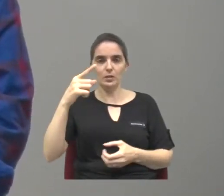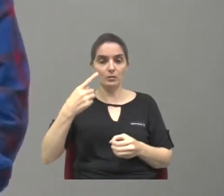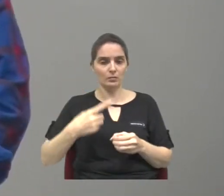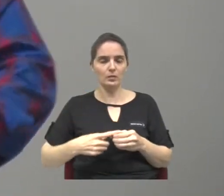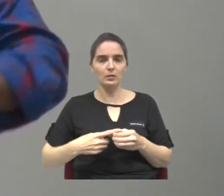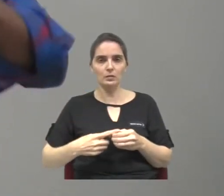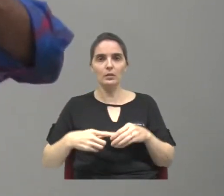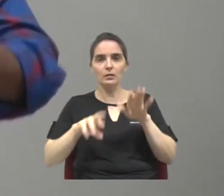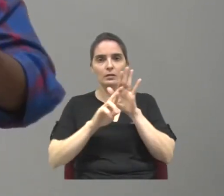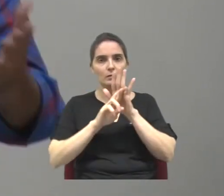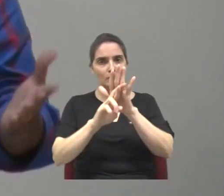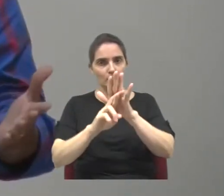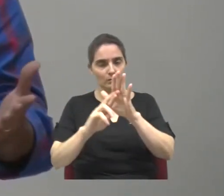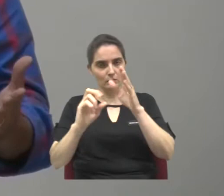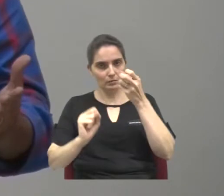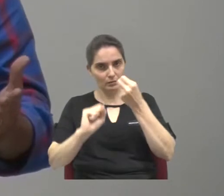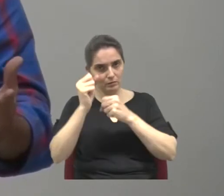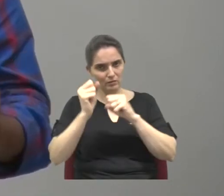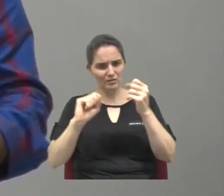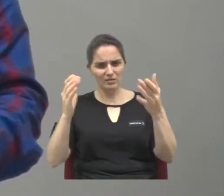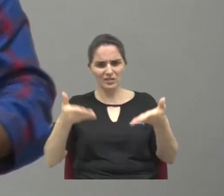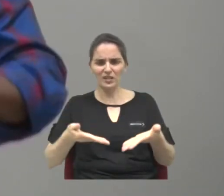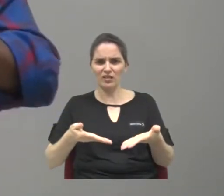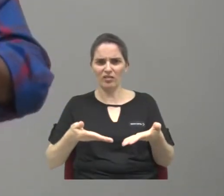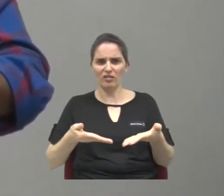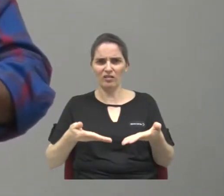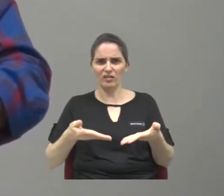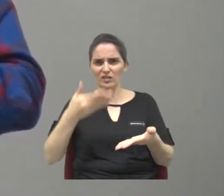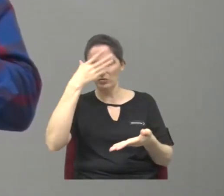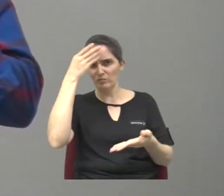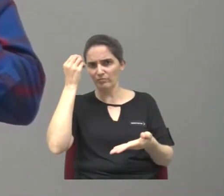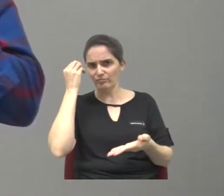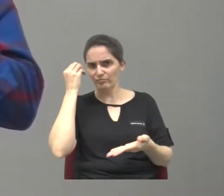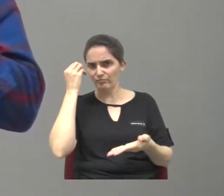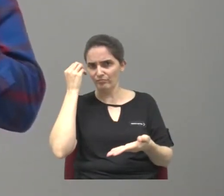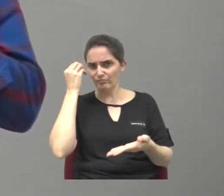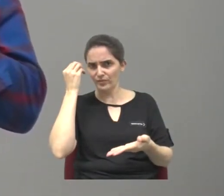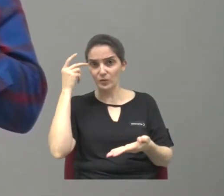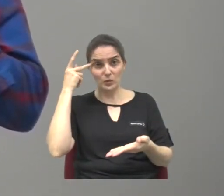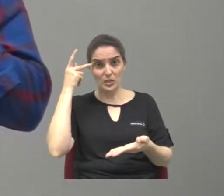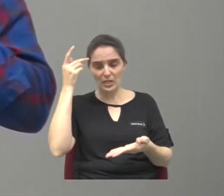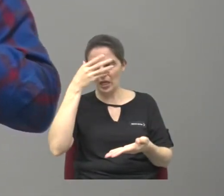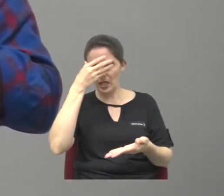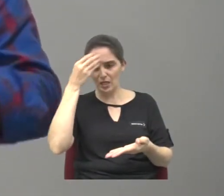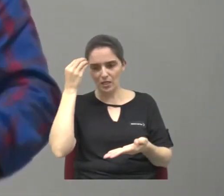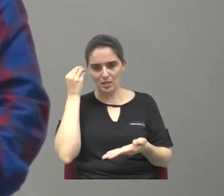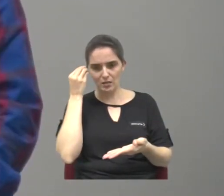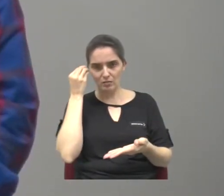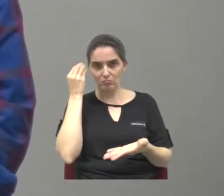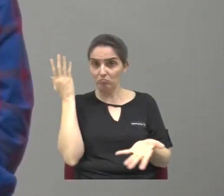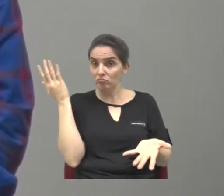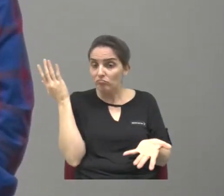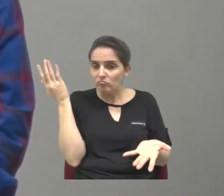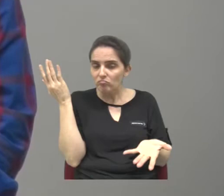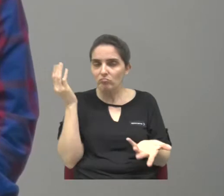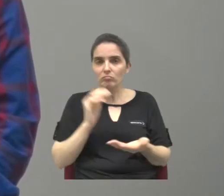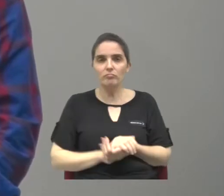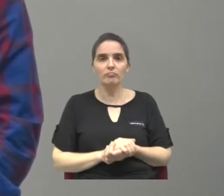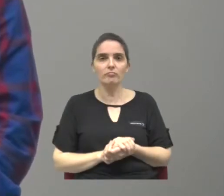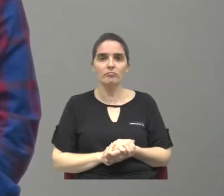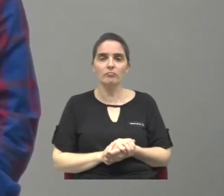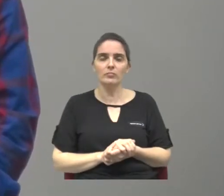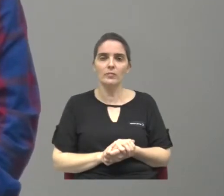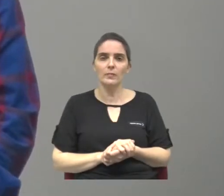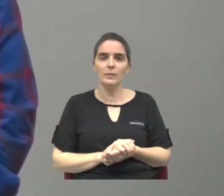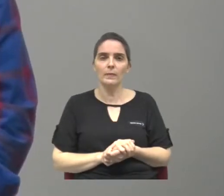indústria e estamos aqui esquecidos estamos aqui esquecidos então eu acredito que o executivo tem que